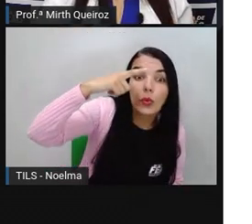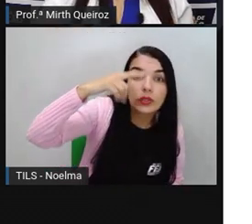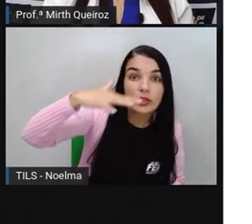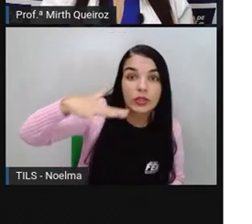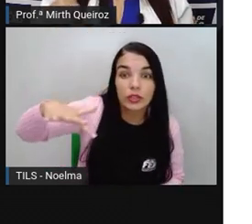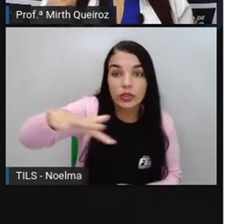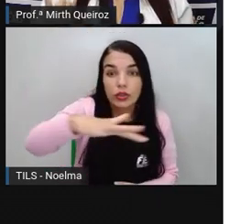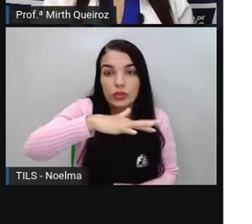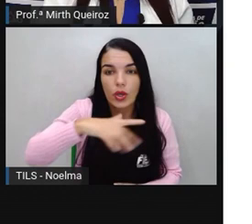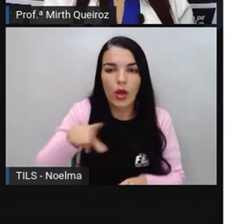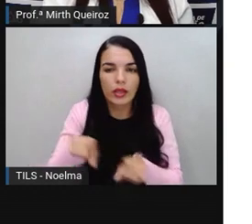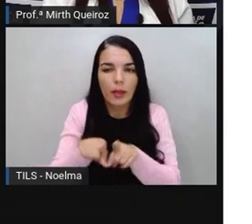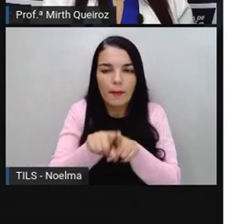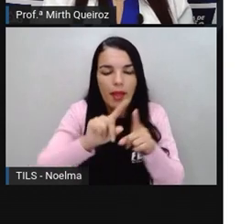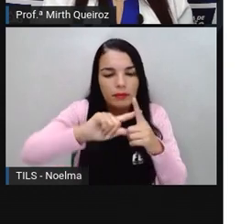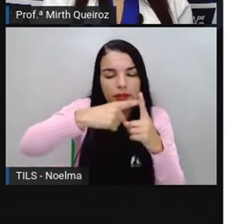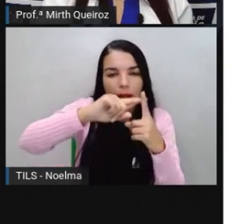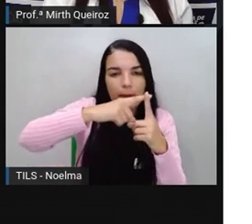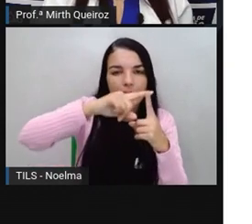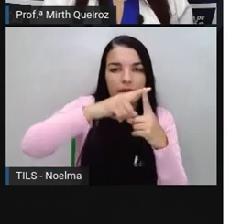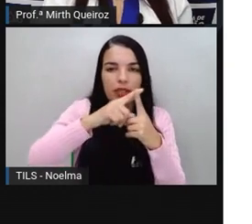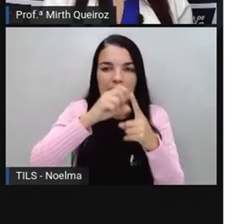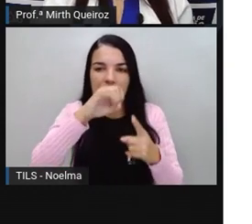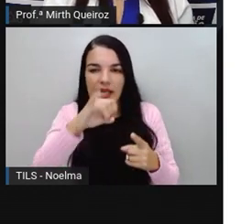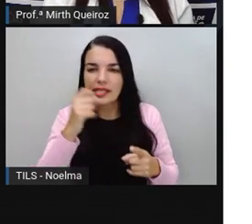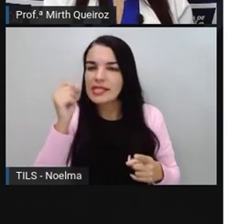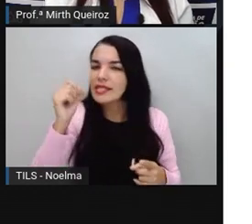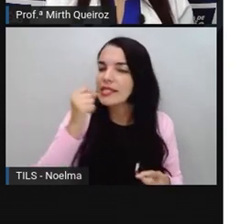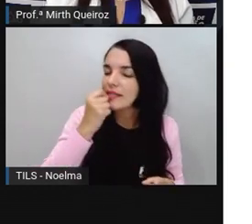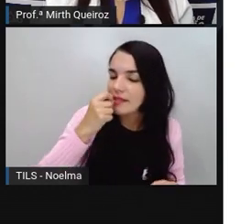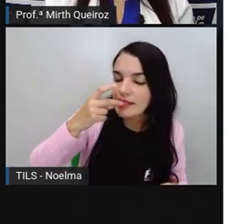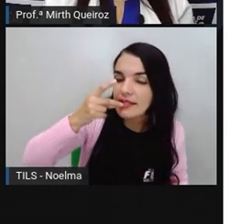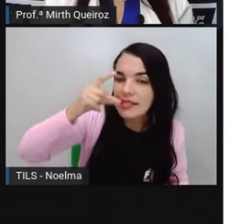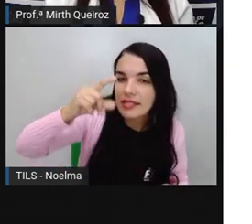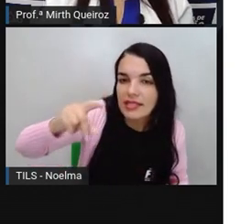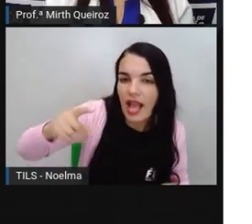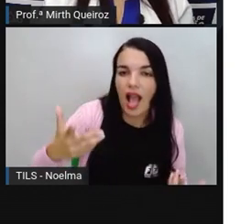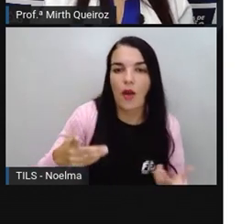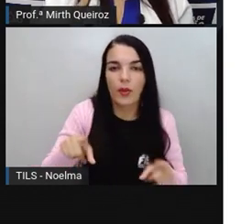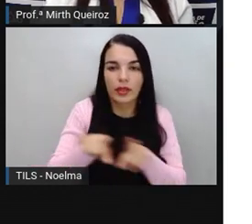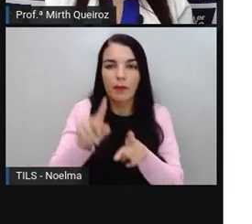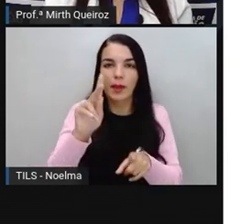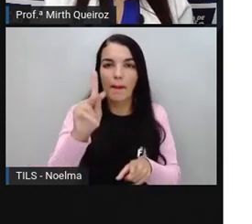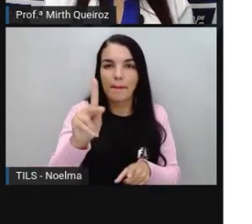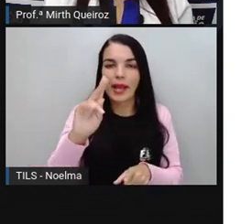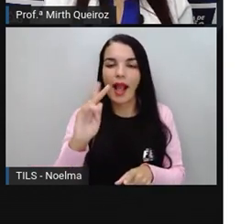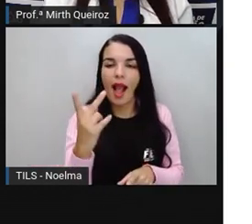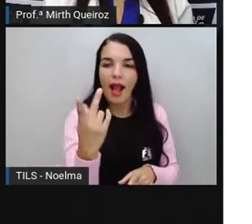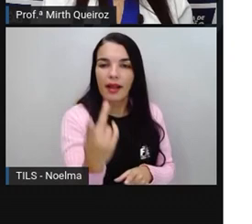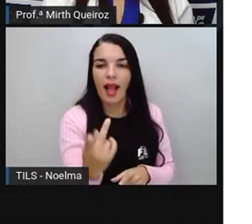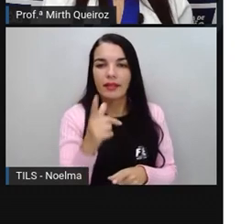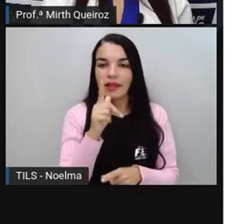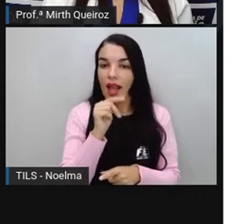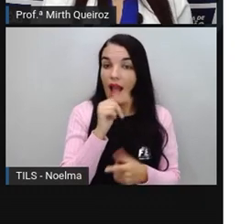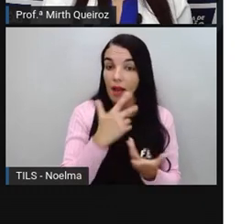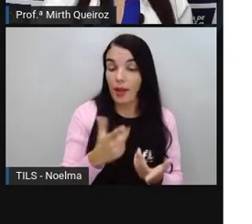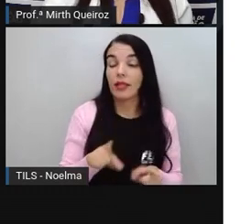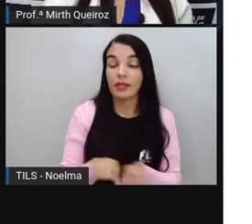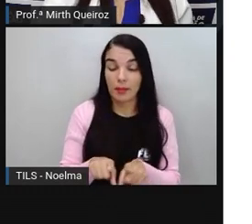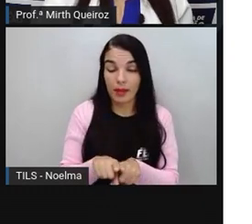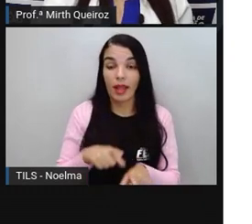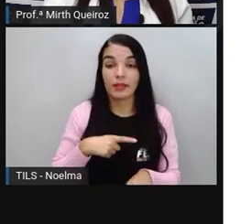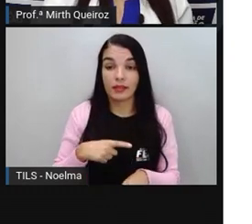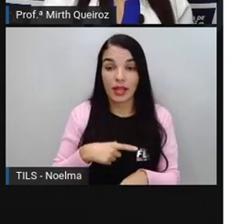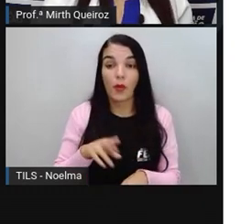ambiente, a temperatura, a salinidade da água, né? A quantidade de sal, o pH da água, que seria a acidez da água, representam